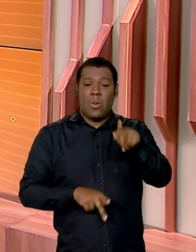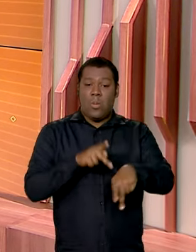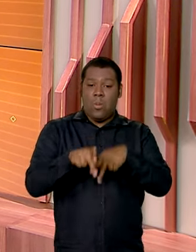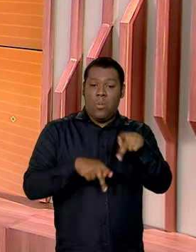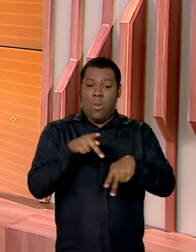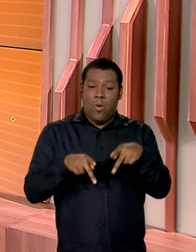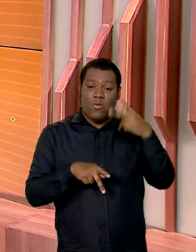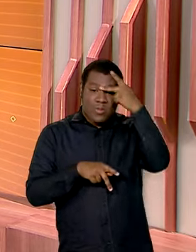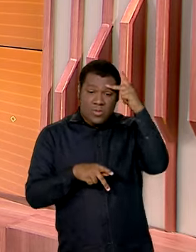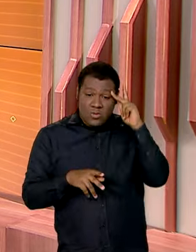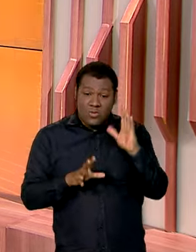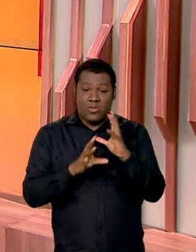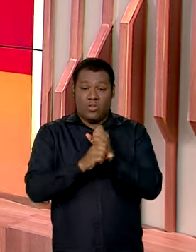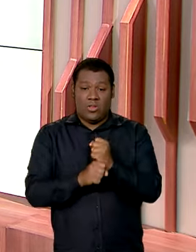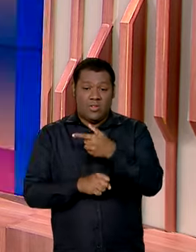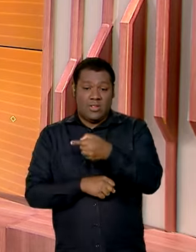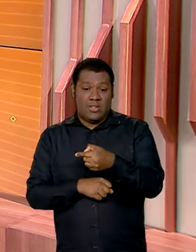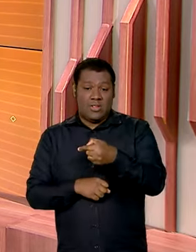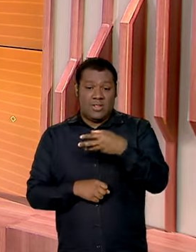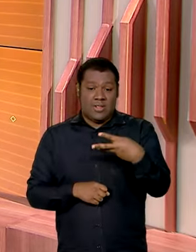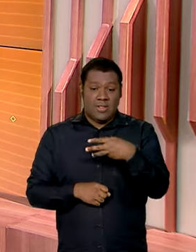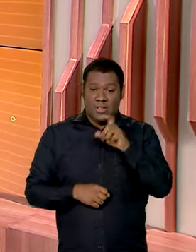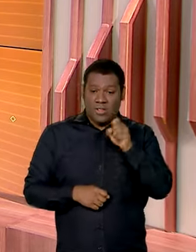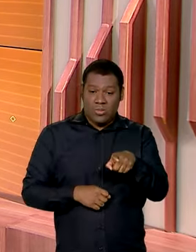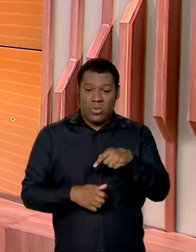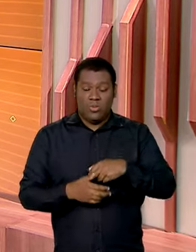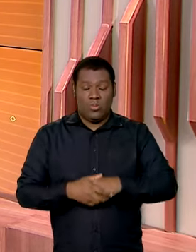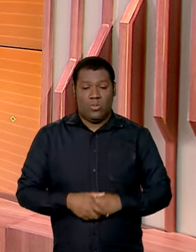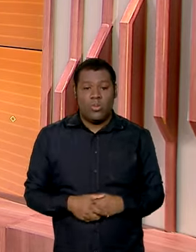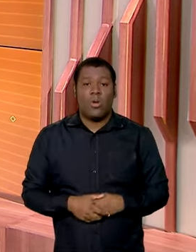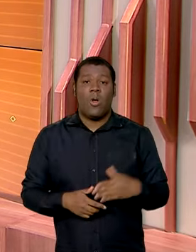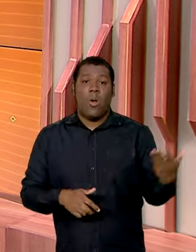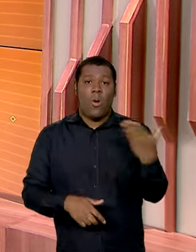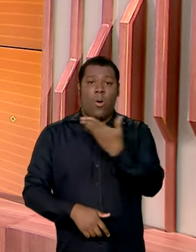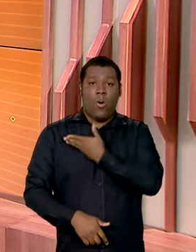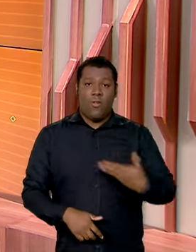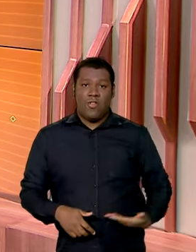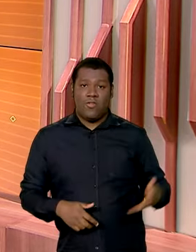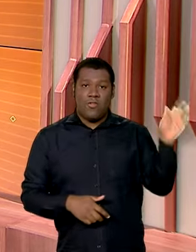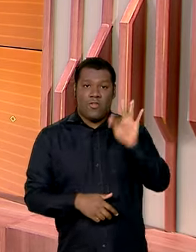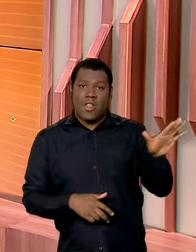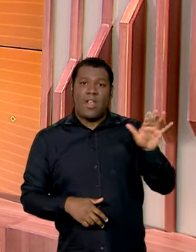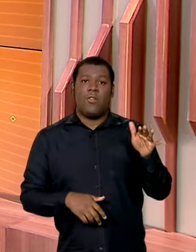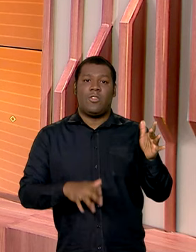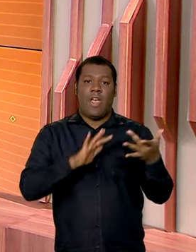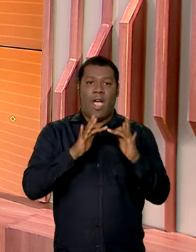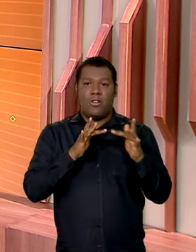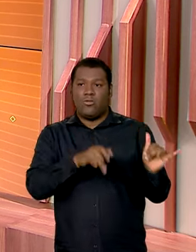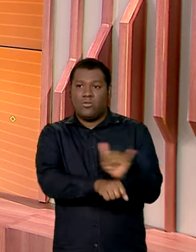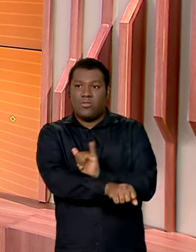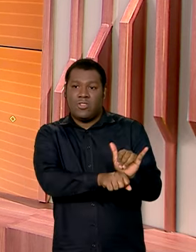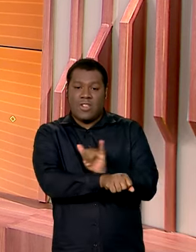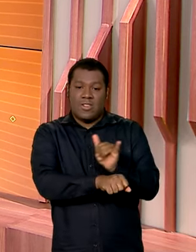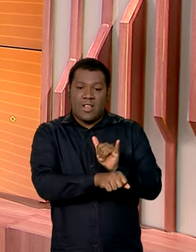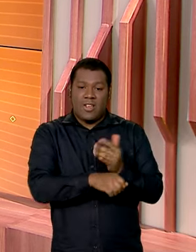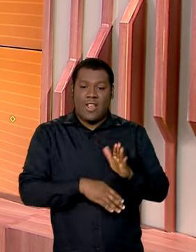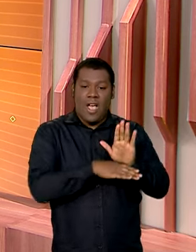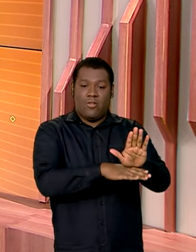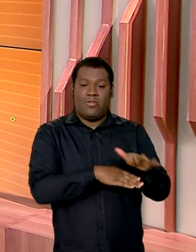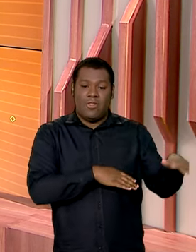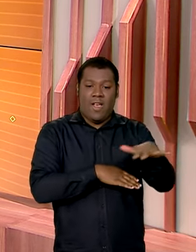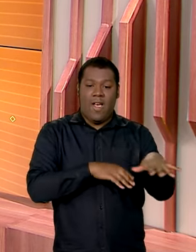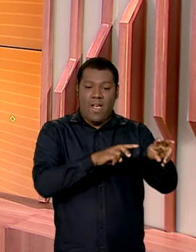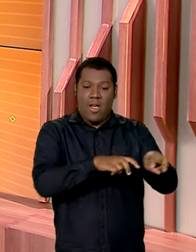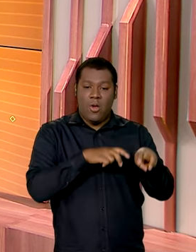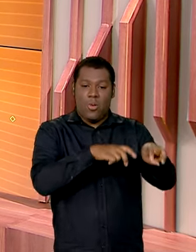73 mil habitantes. Vamos ver as ações do governo federal na agricultura. Você confere aí com o